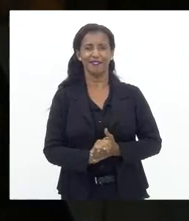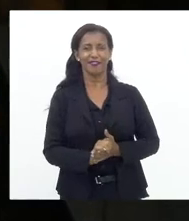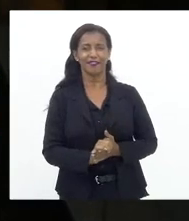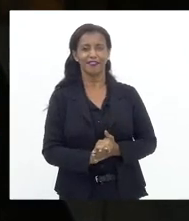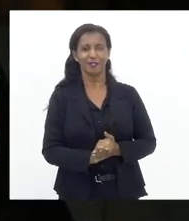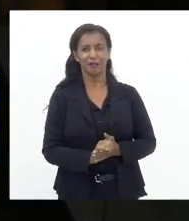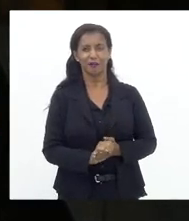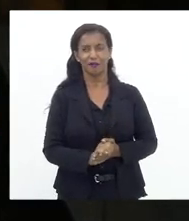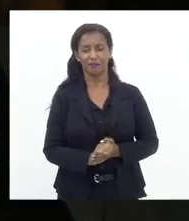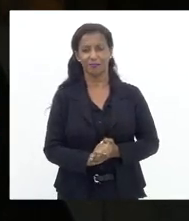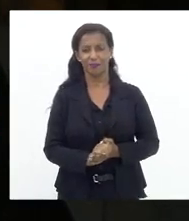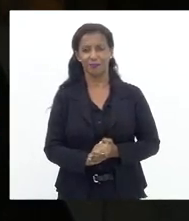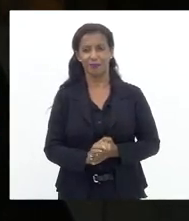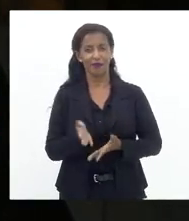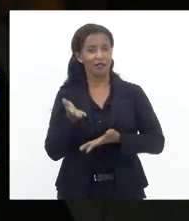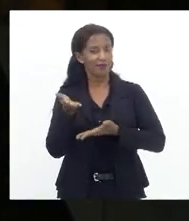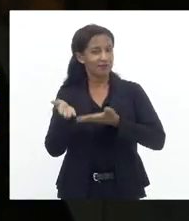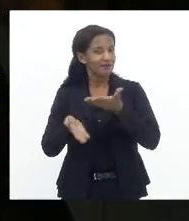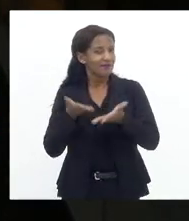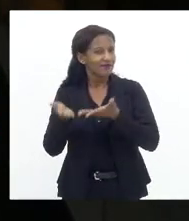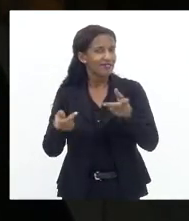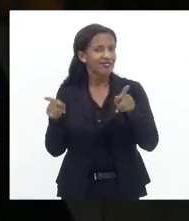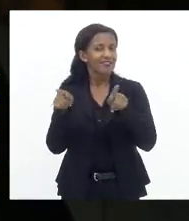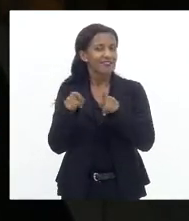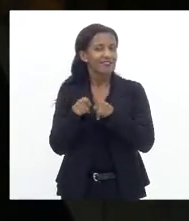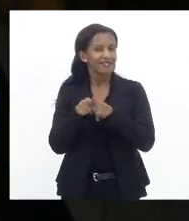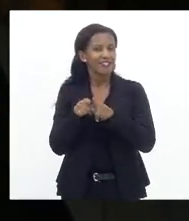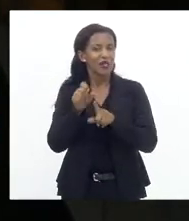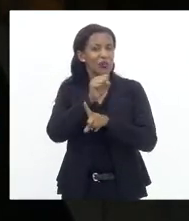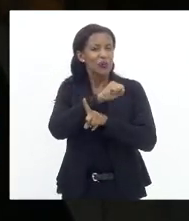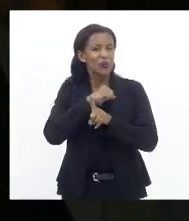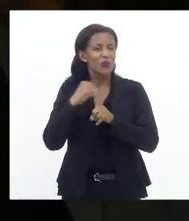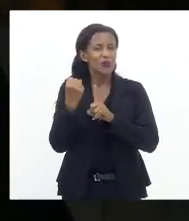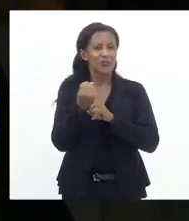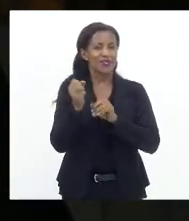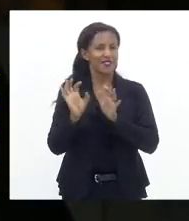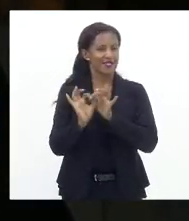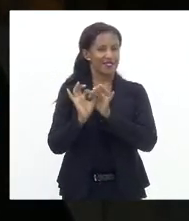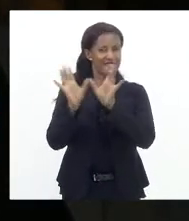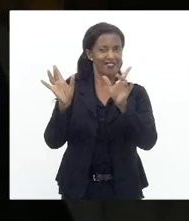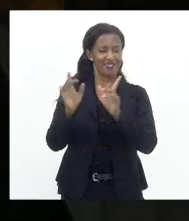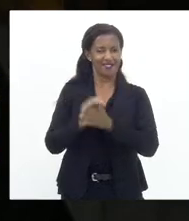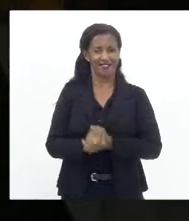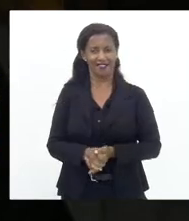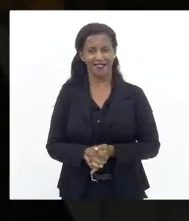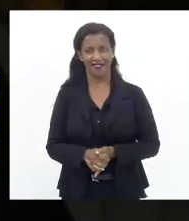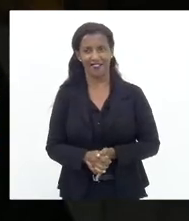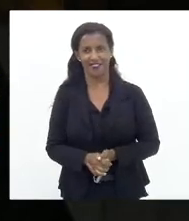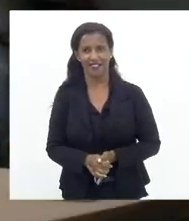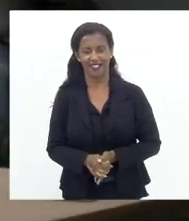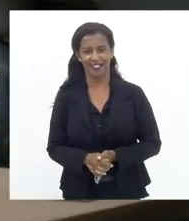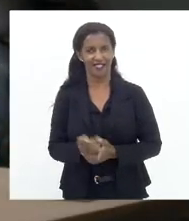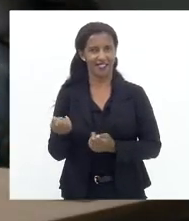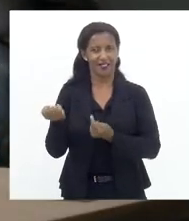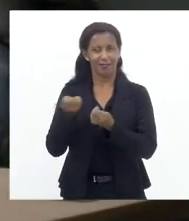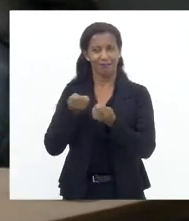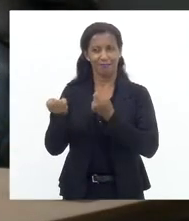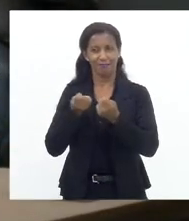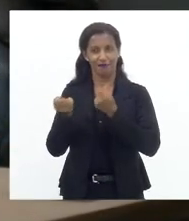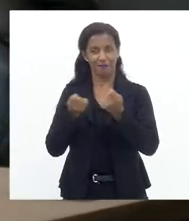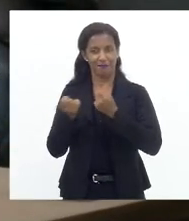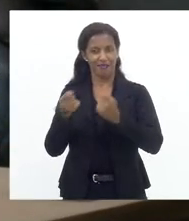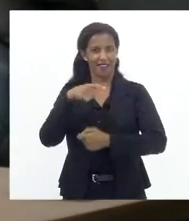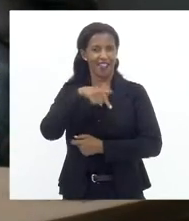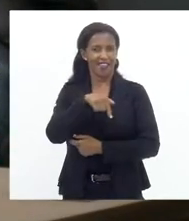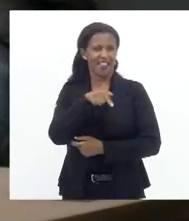plenário trata-se também de um social-democrata um na economia